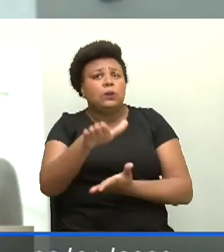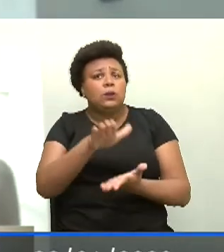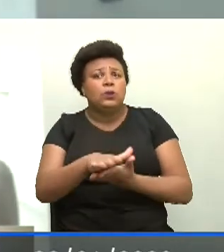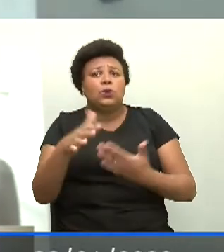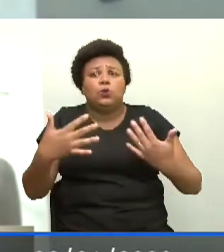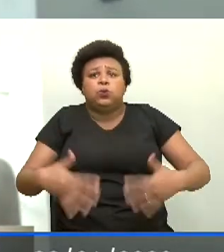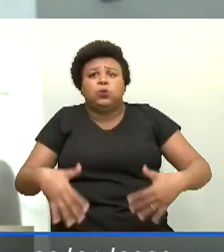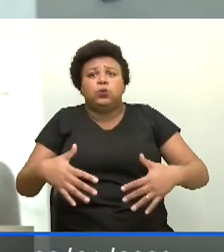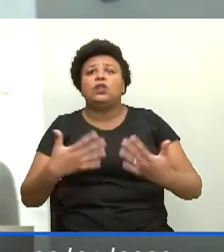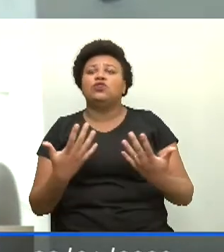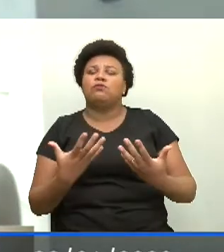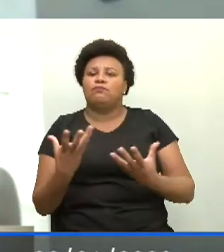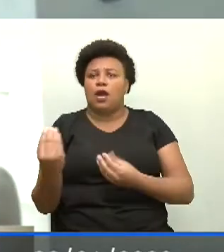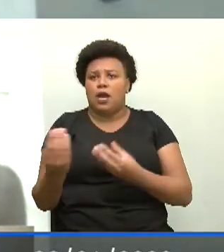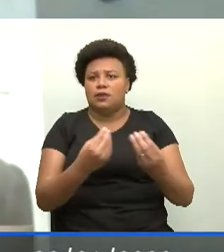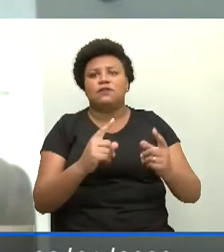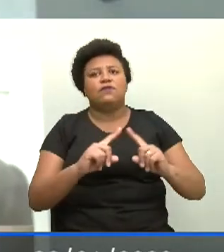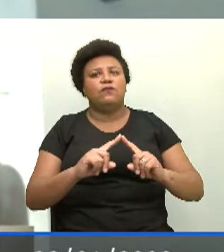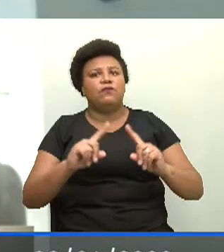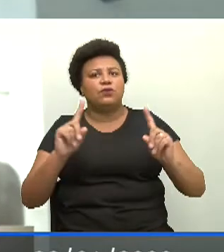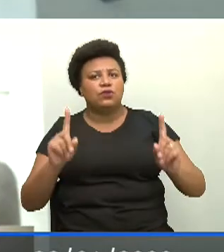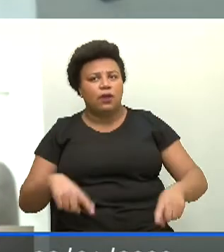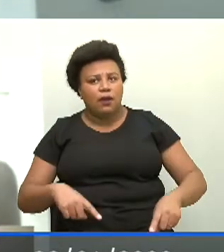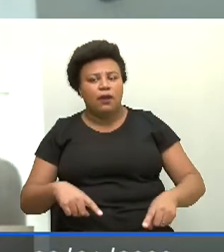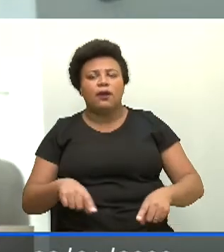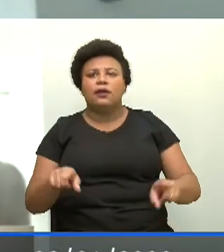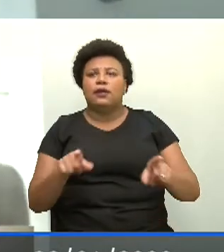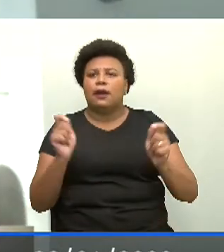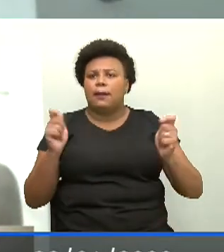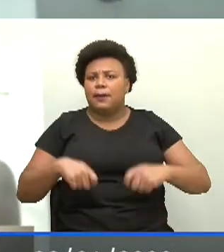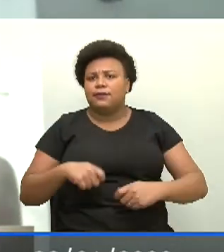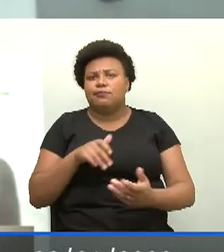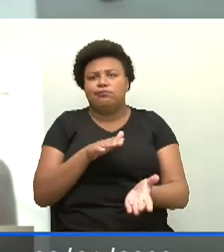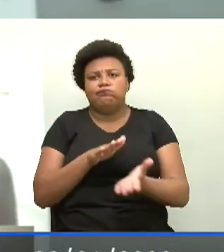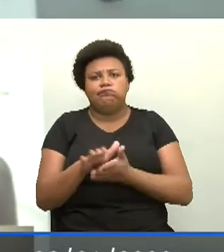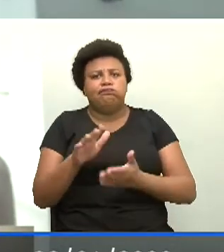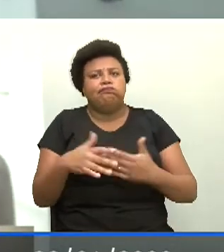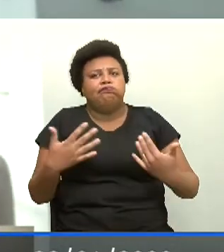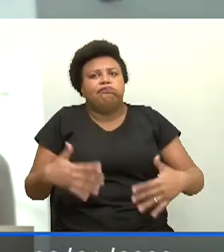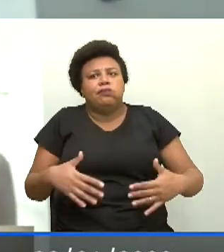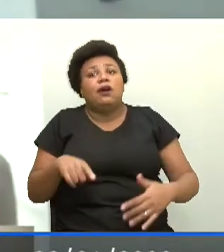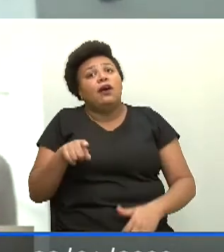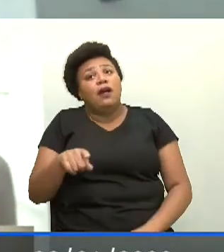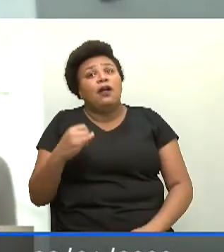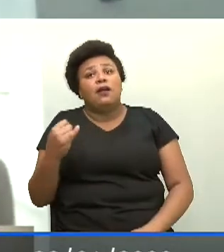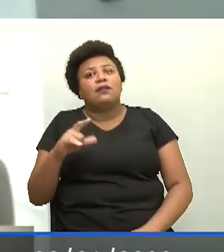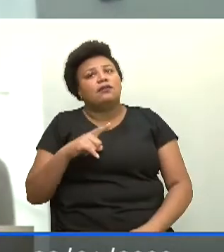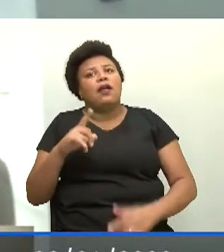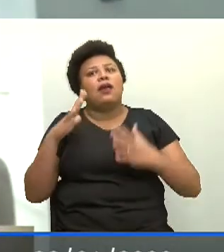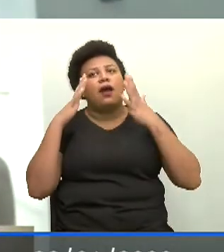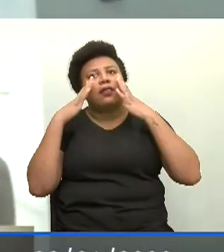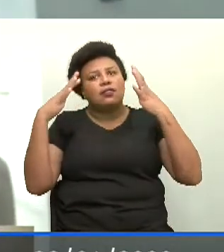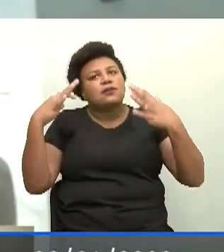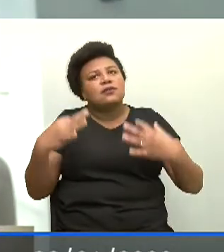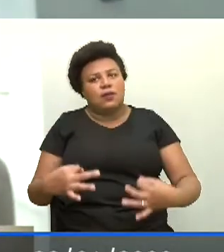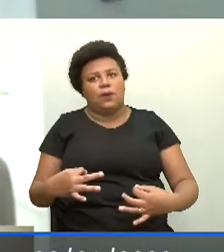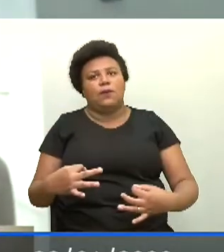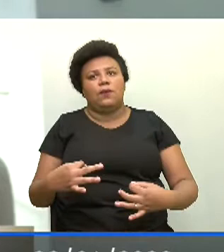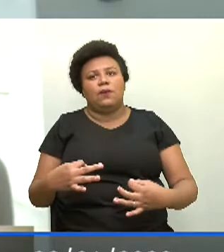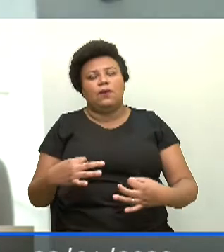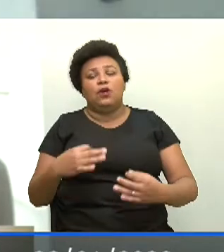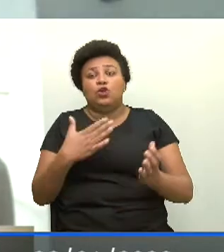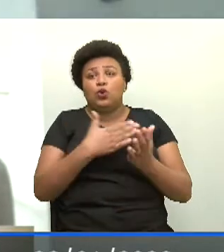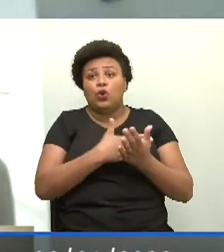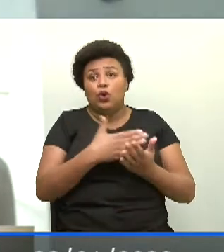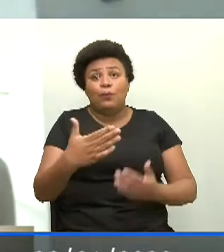de funcionários e de capacidade produtiva. Então, acho que tem uma atenção já, desde o início